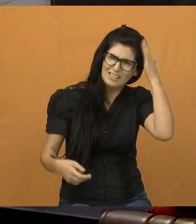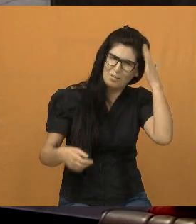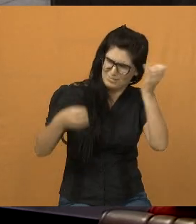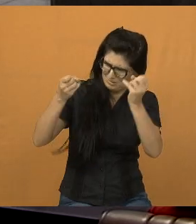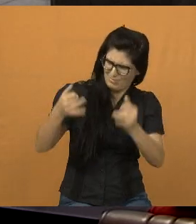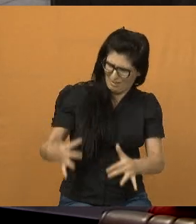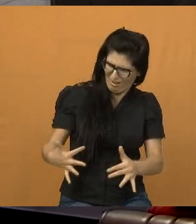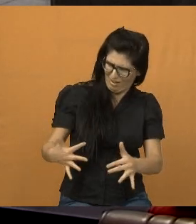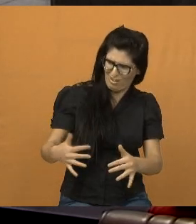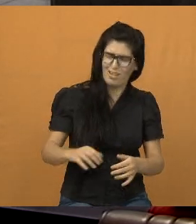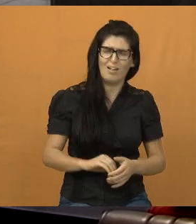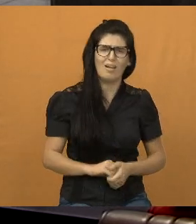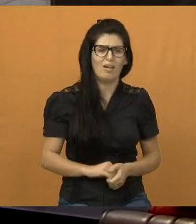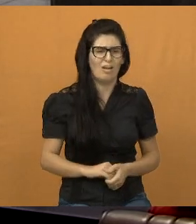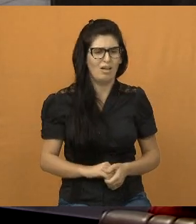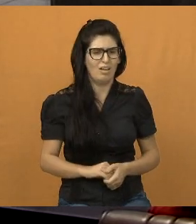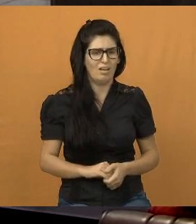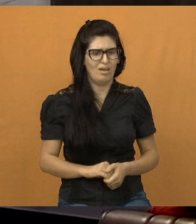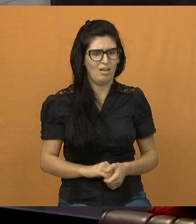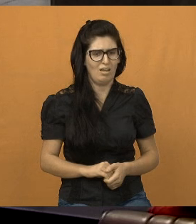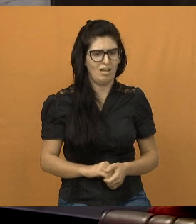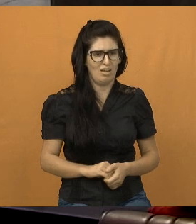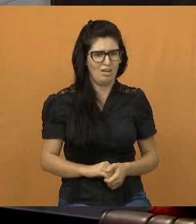É só isso? O quadro está no...